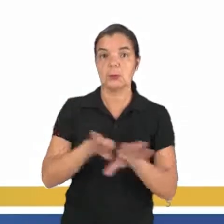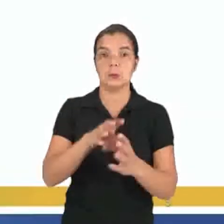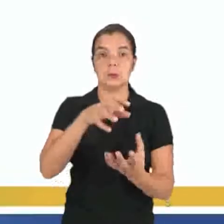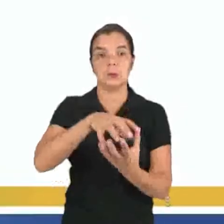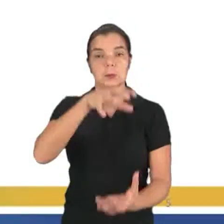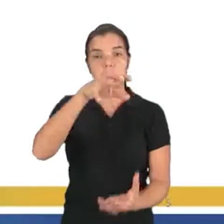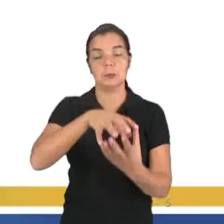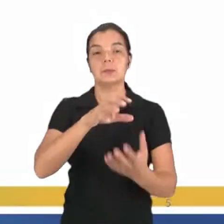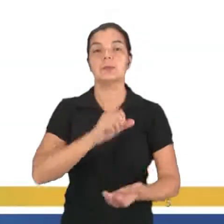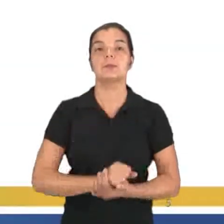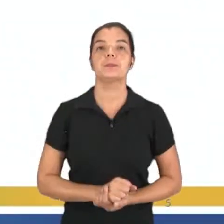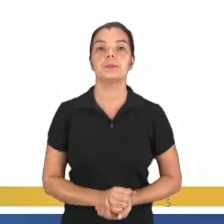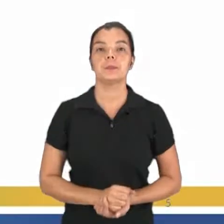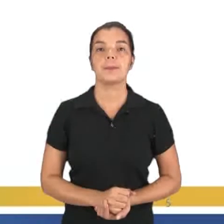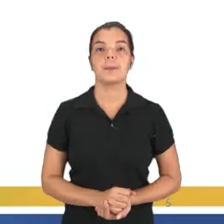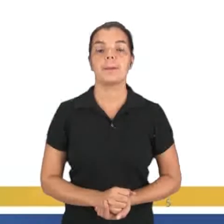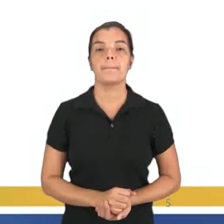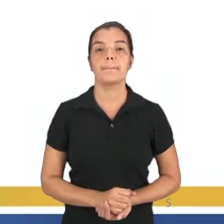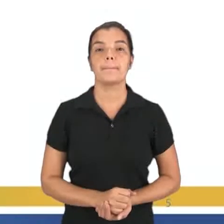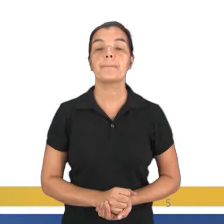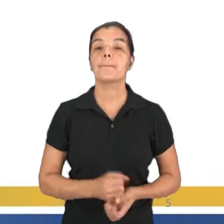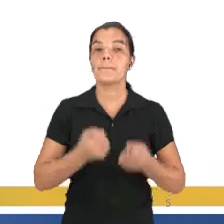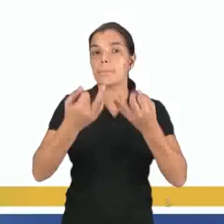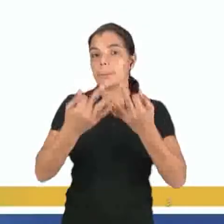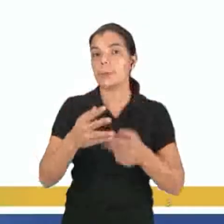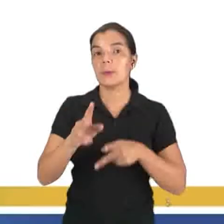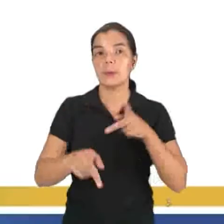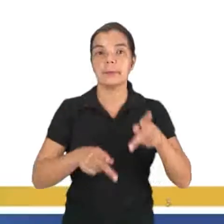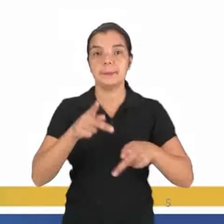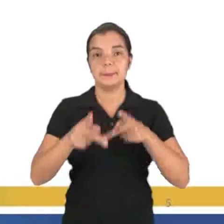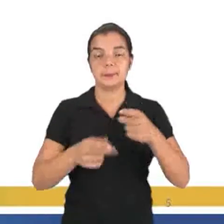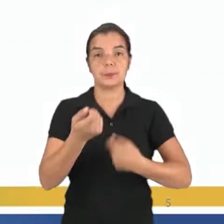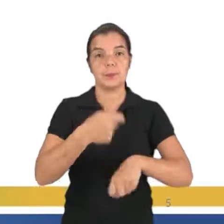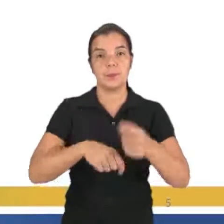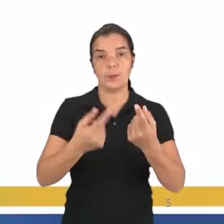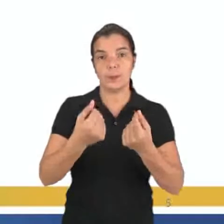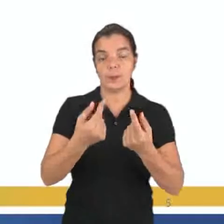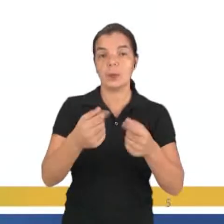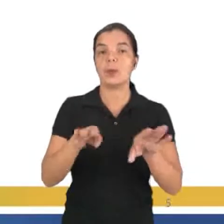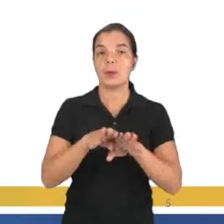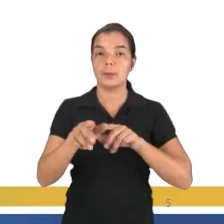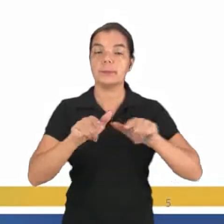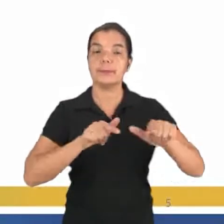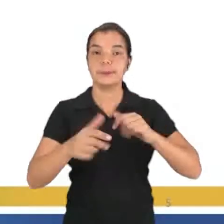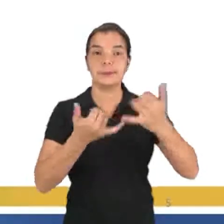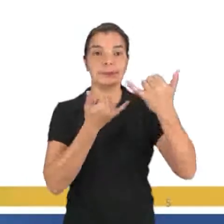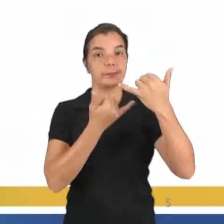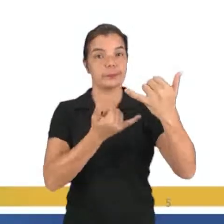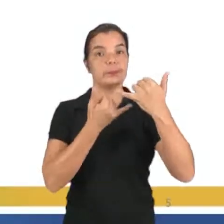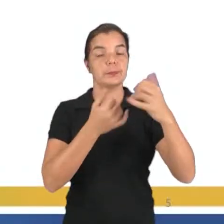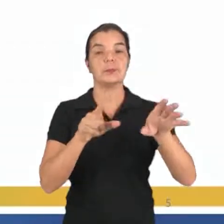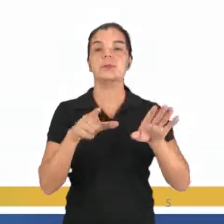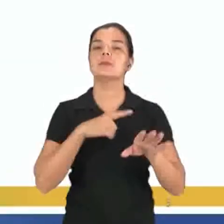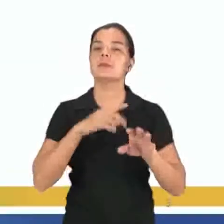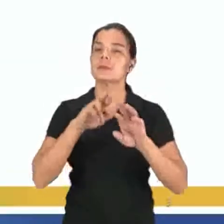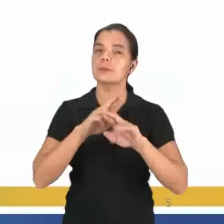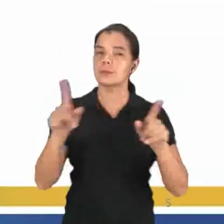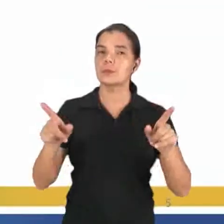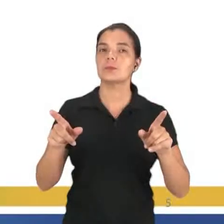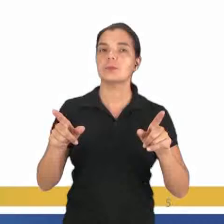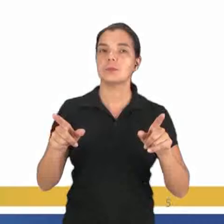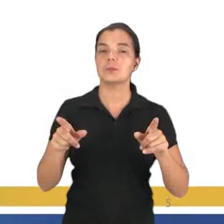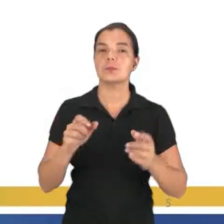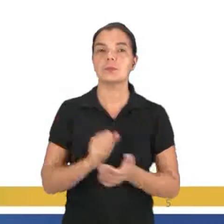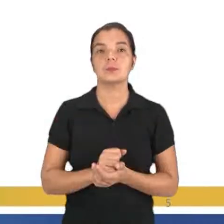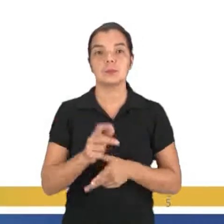crianças e idosos. Essa definição de população economicamente ativa do IBGE, ela tem uma diferença